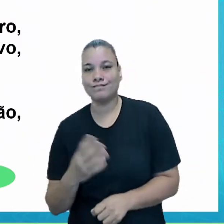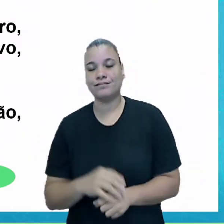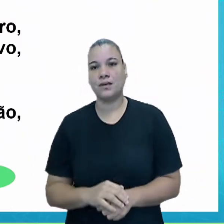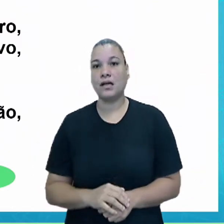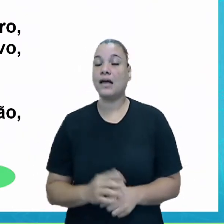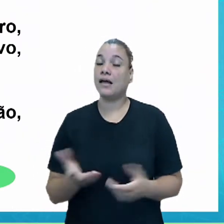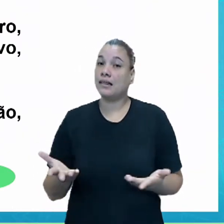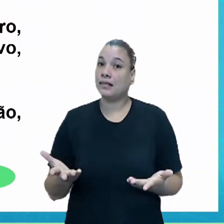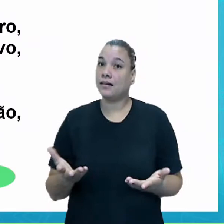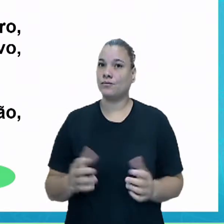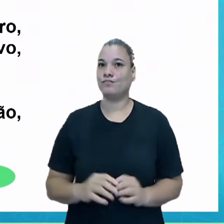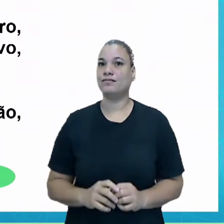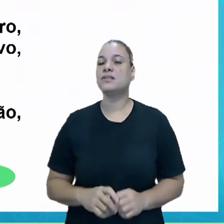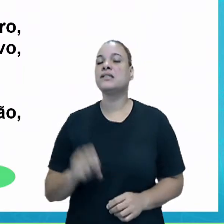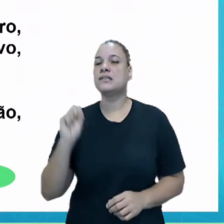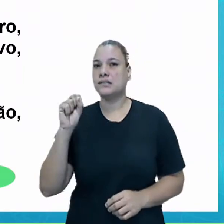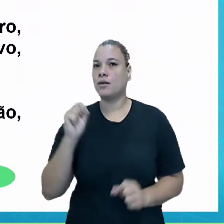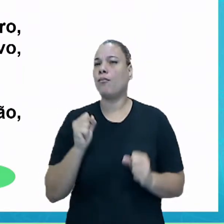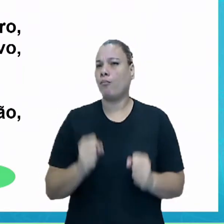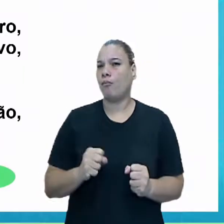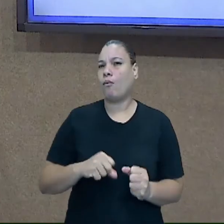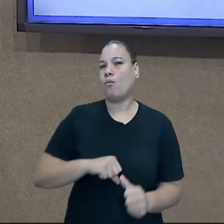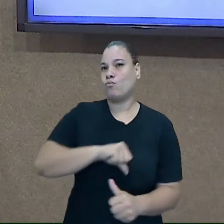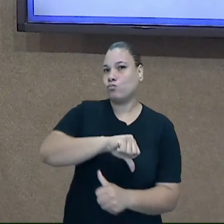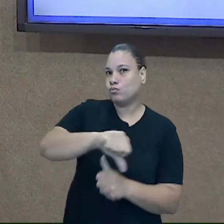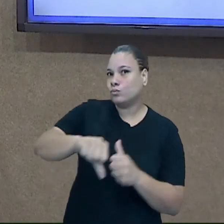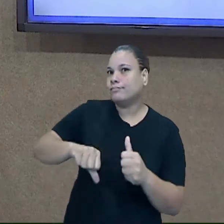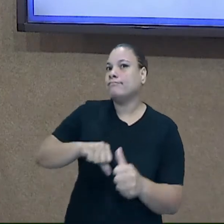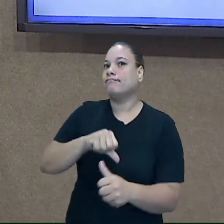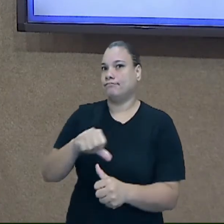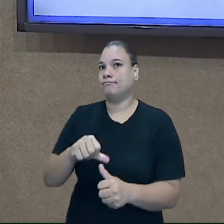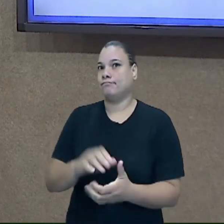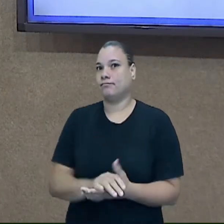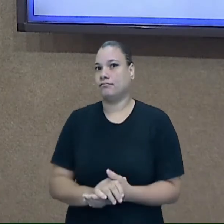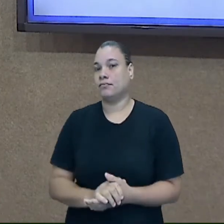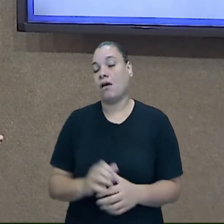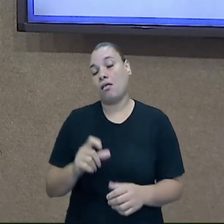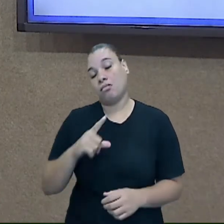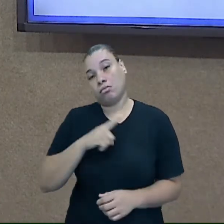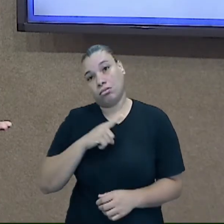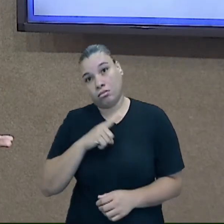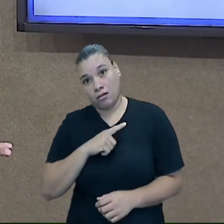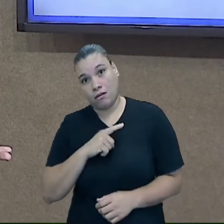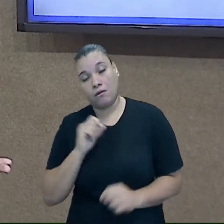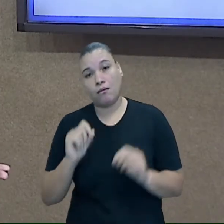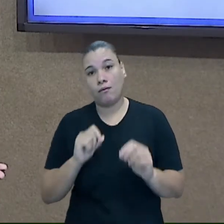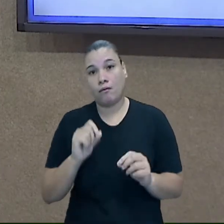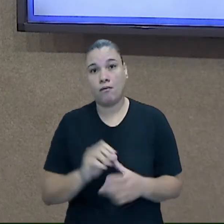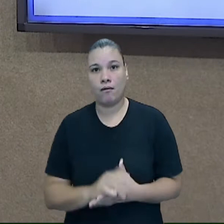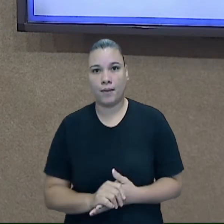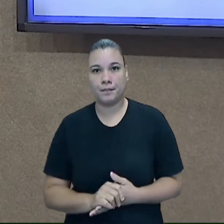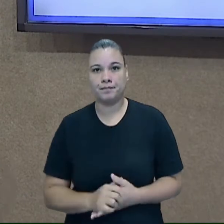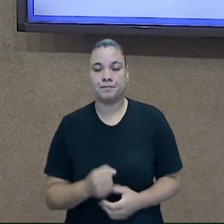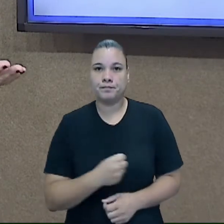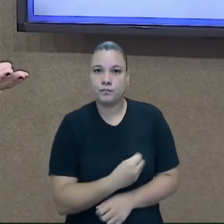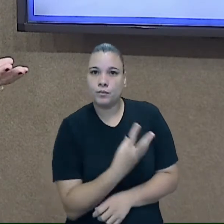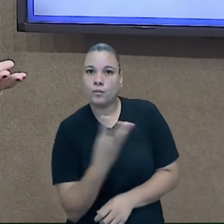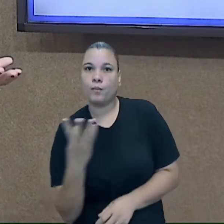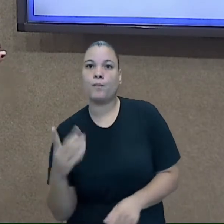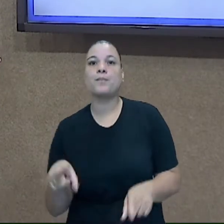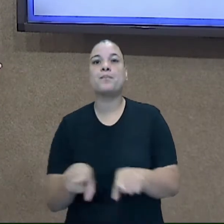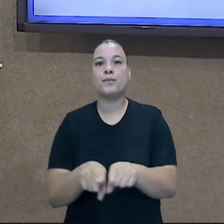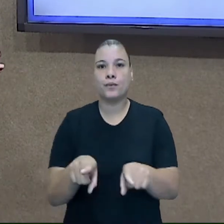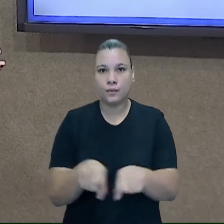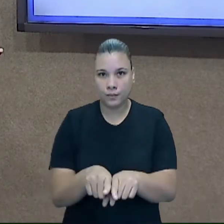em número, ou seja, apresenta singular e plural. E se são em grau? Qual que é a mudança em grau? Eu falo de